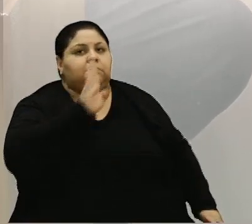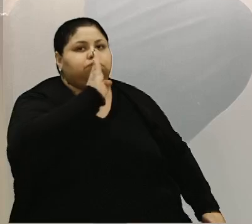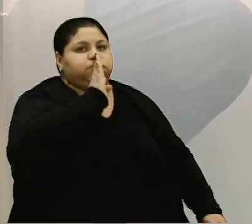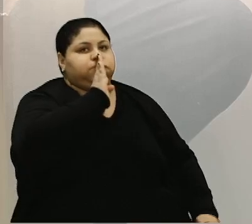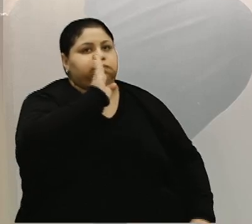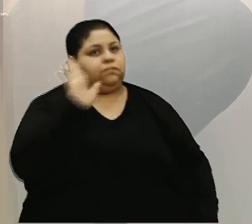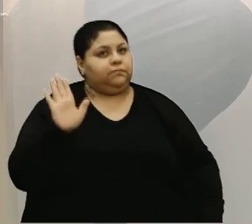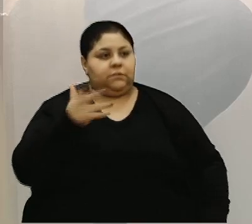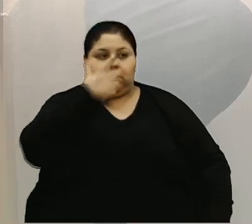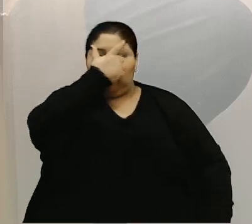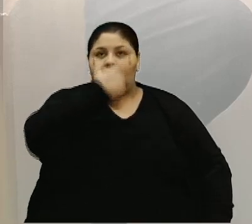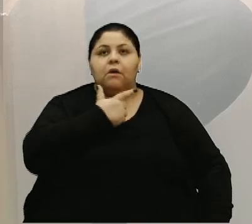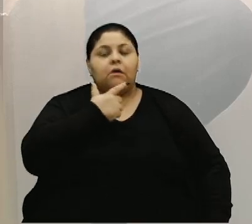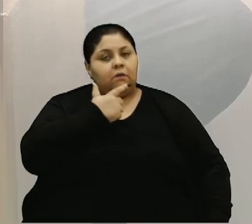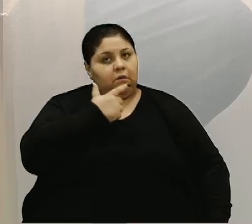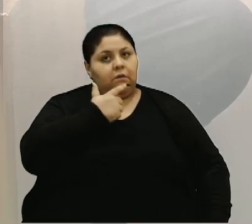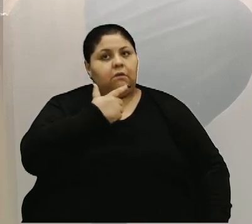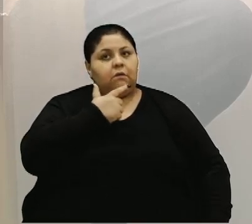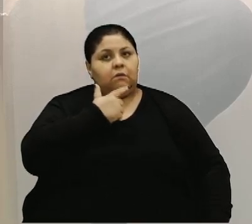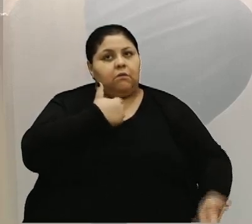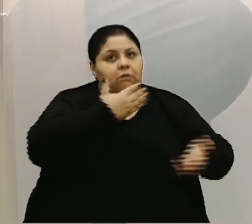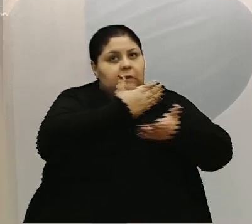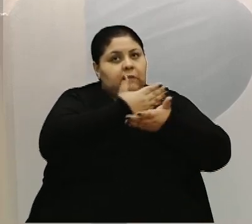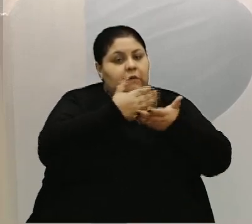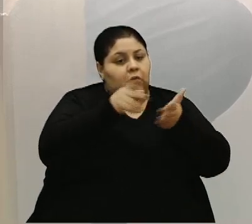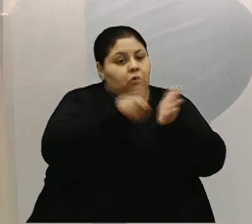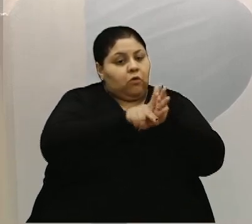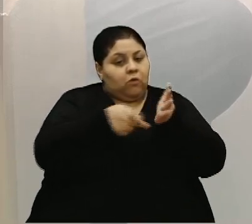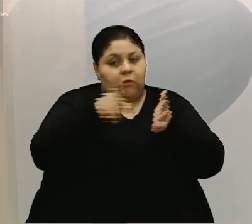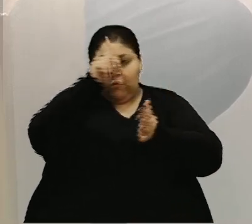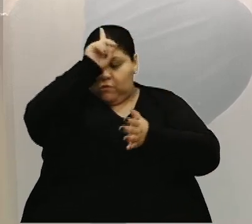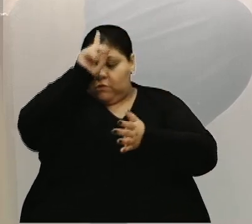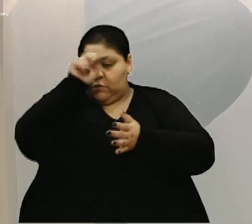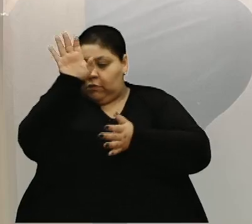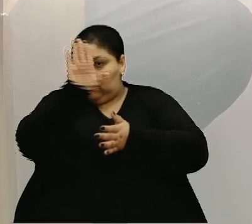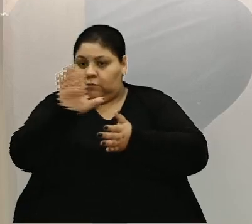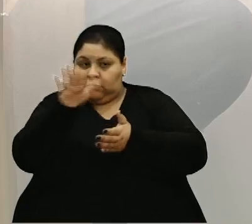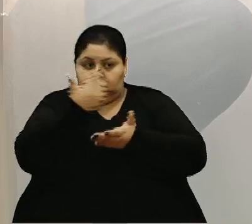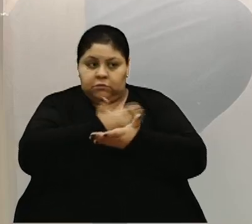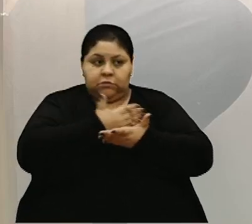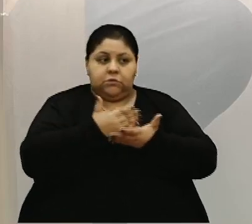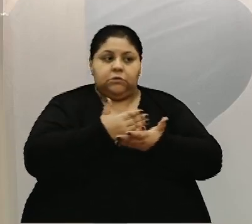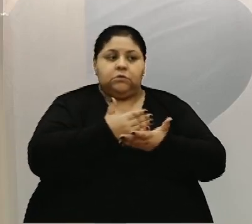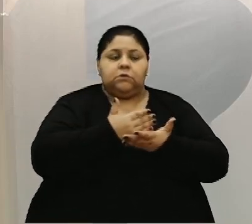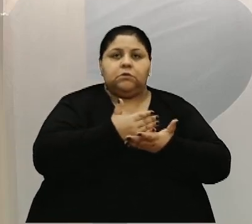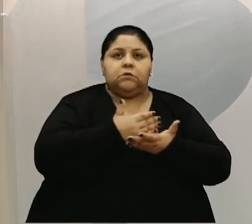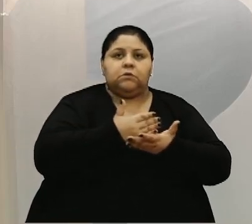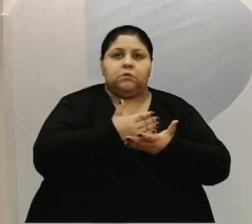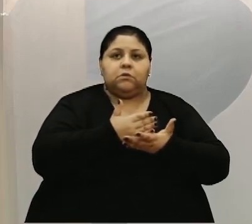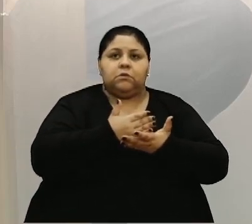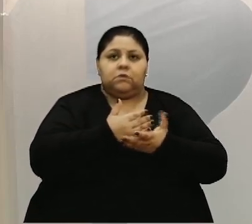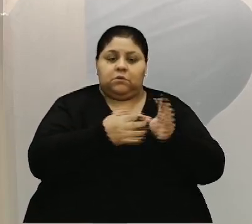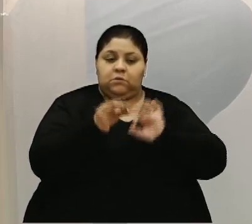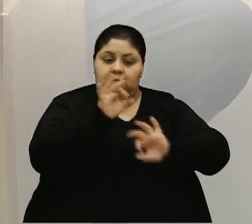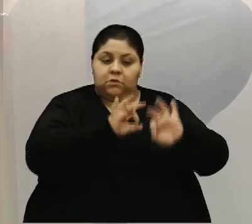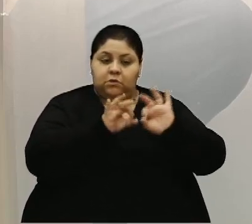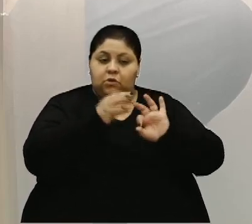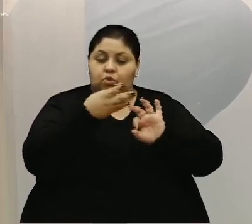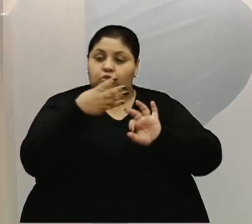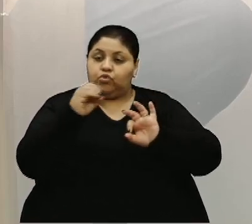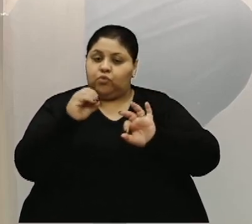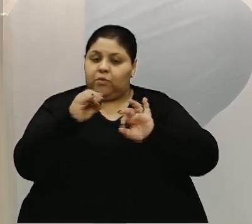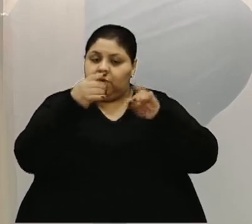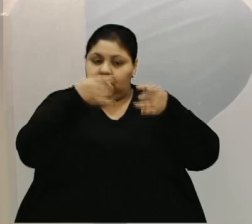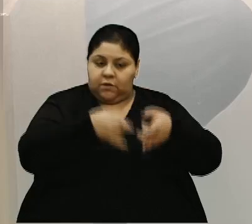acho que deveria partir do próprio hospital geral a iniciativa de pôr em funcionamento os 40 leitos. Existe